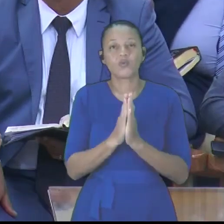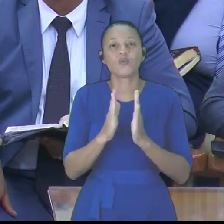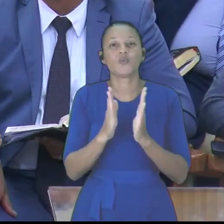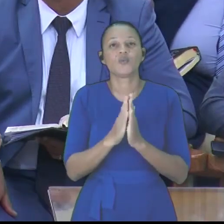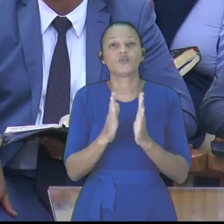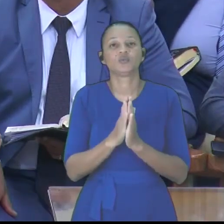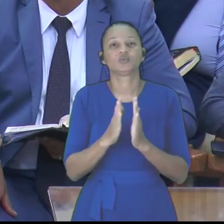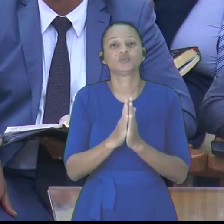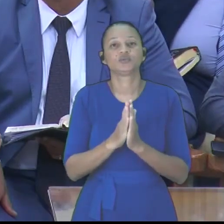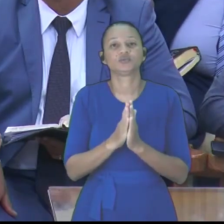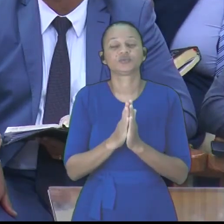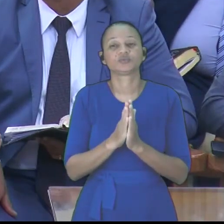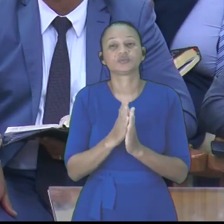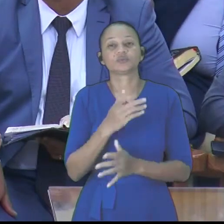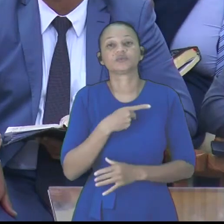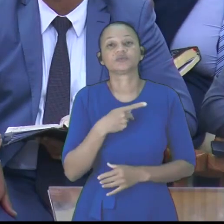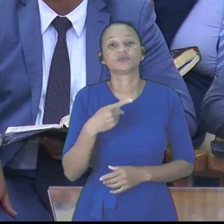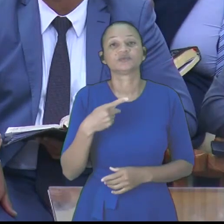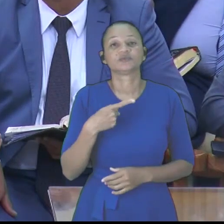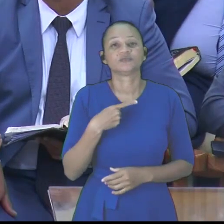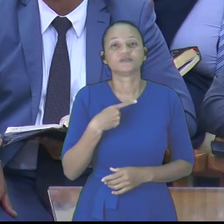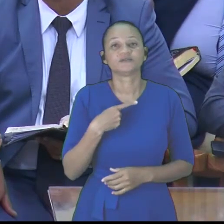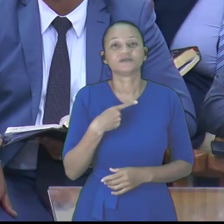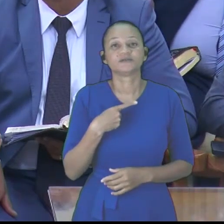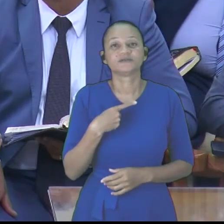noite, foi pastor...